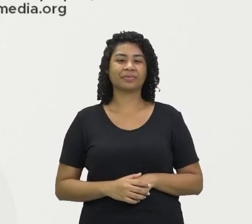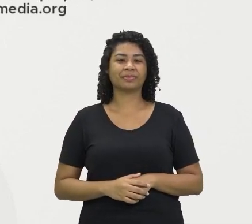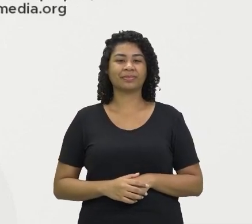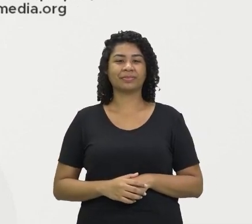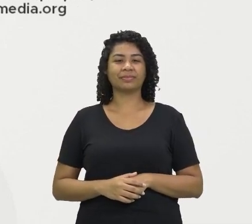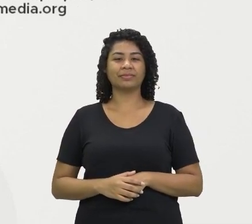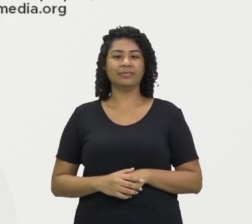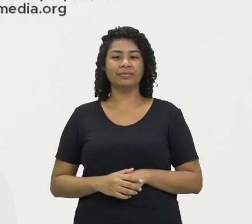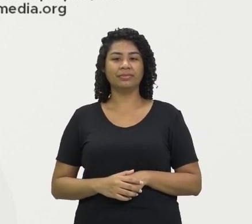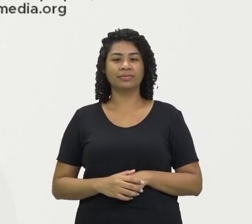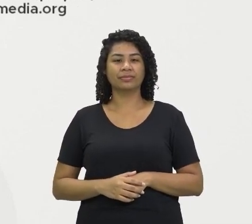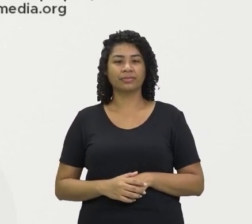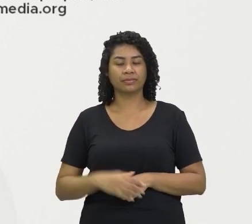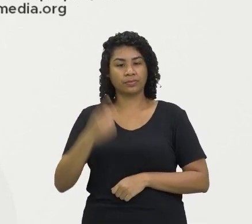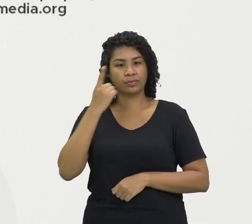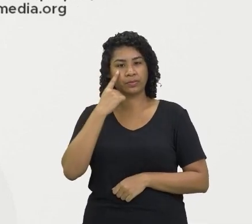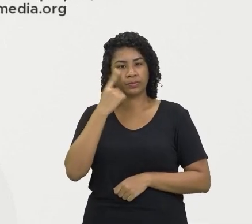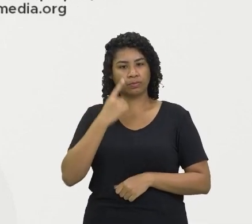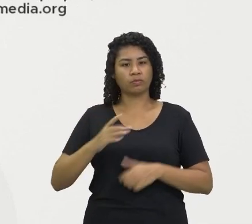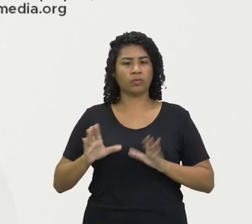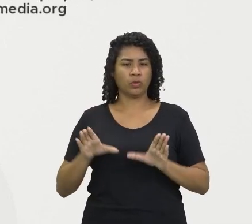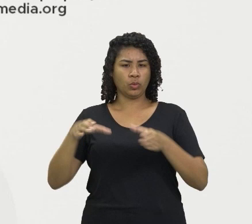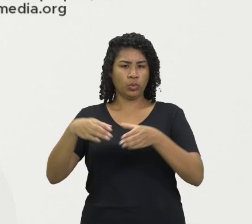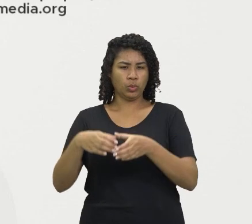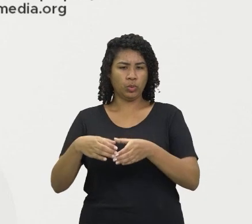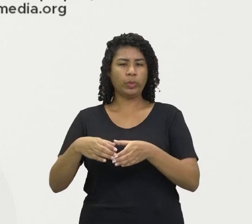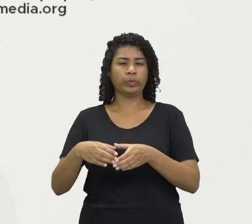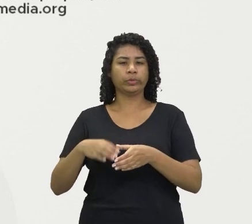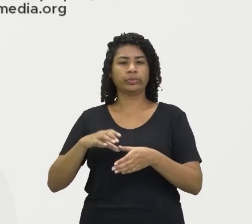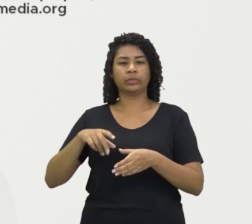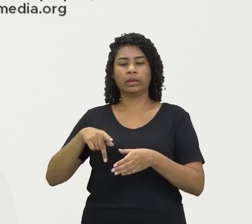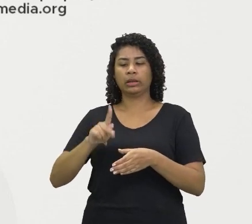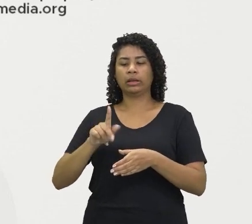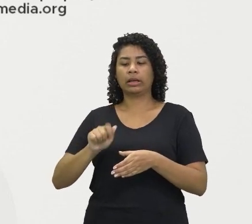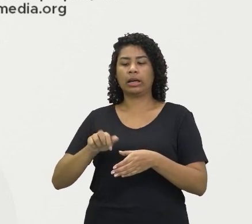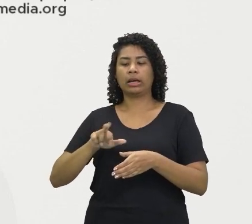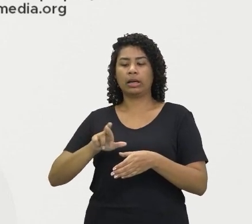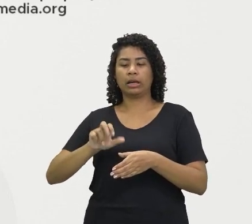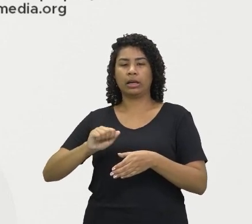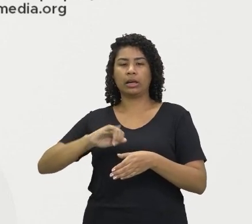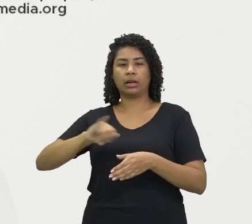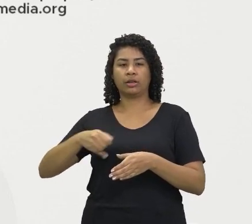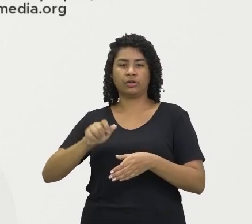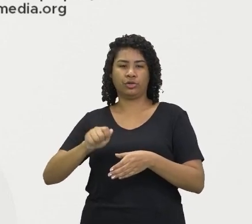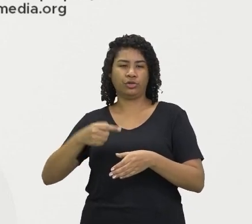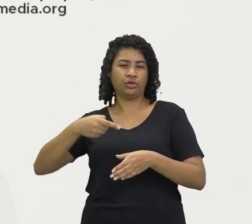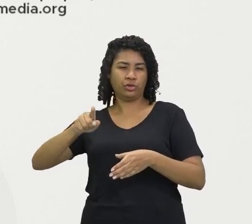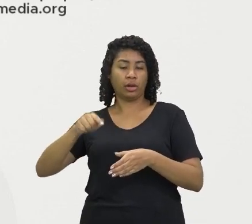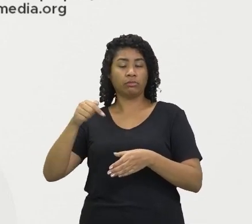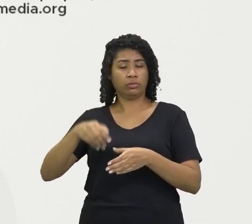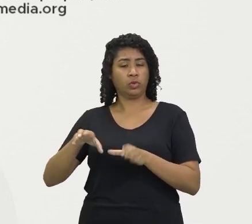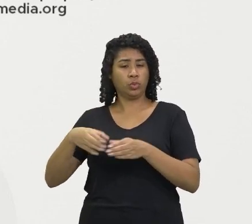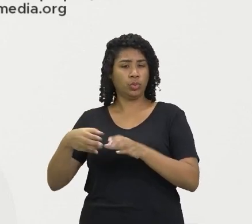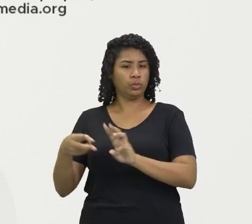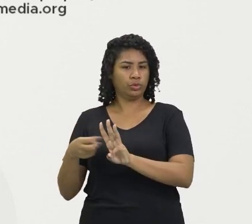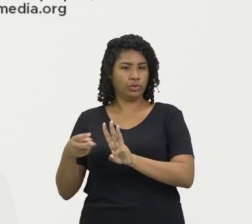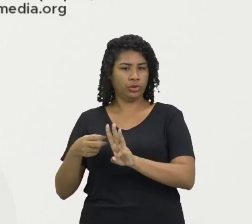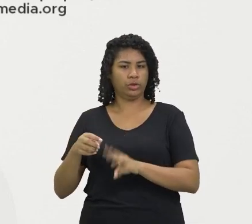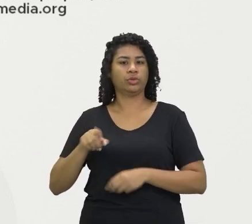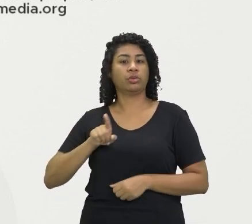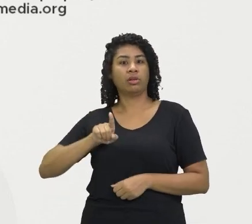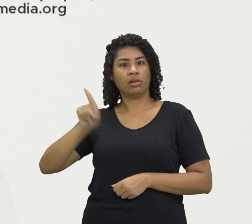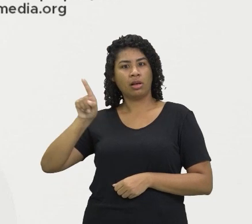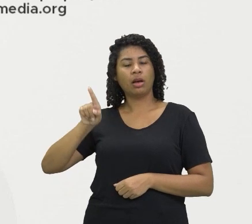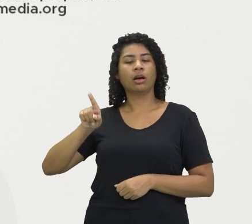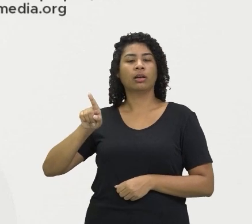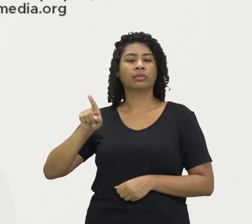Os nossos irmãos Carajás, eles fazem a primeira iniciação dos meninos, lá no Mato Grosso e Tocantins, por volta dos